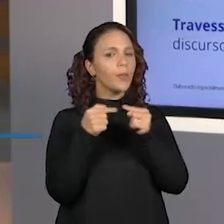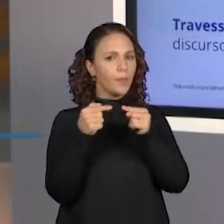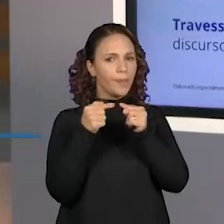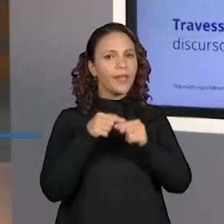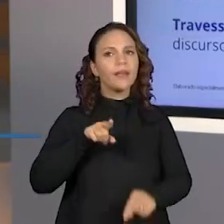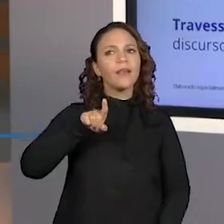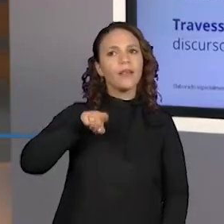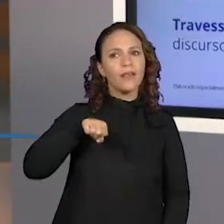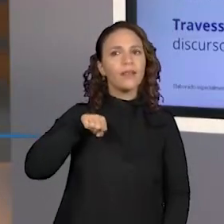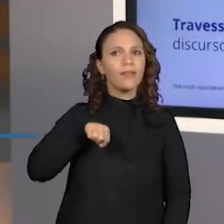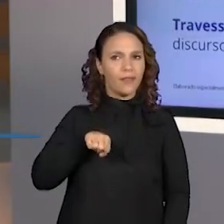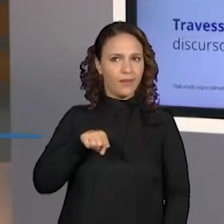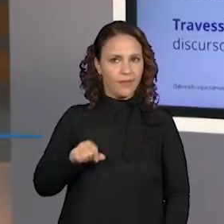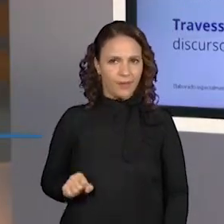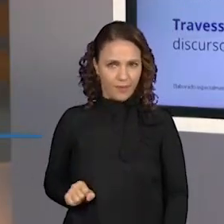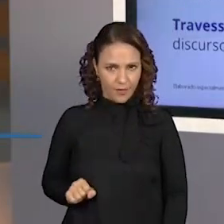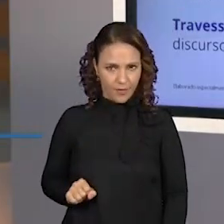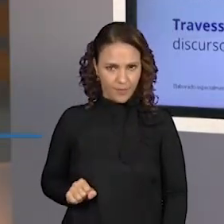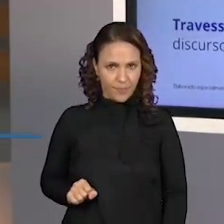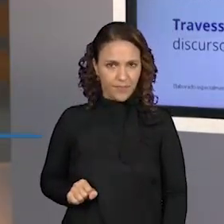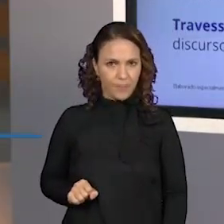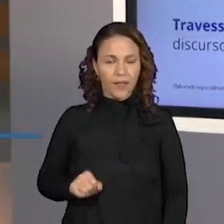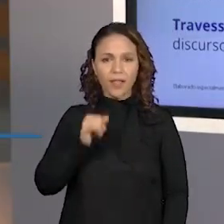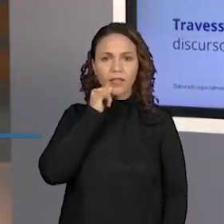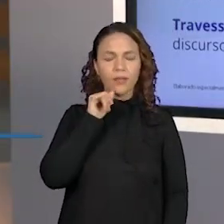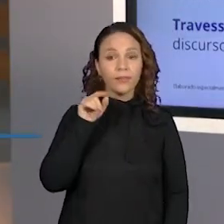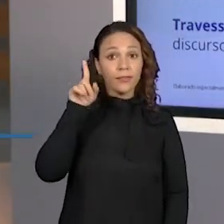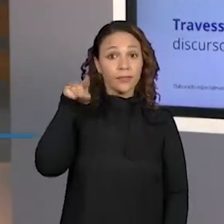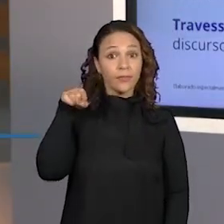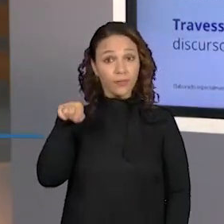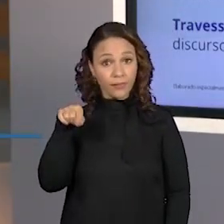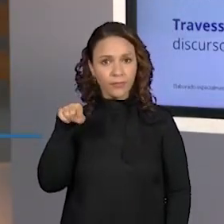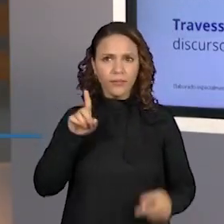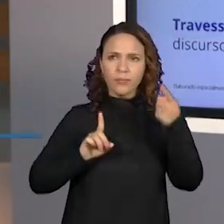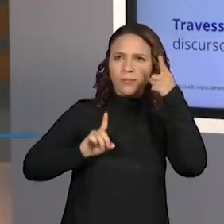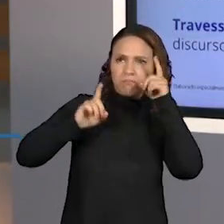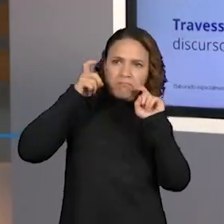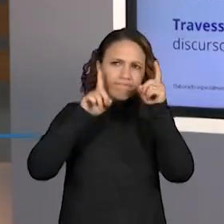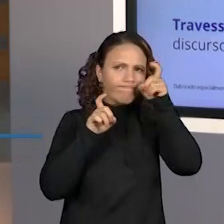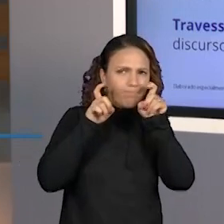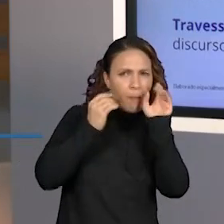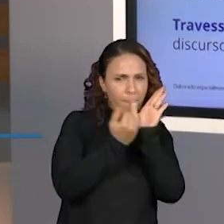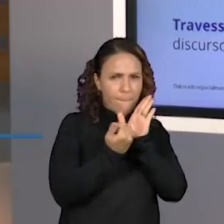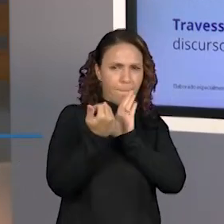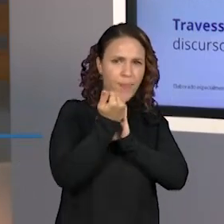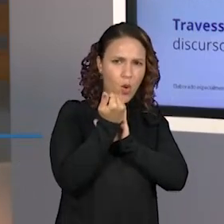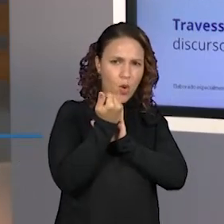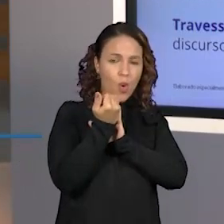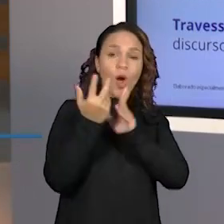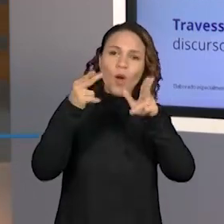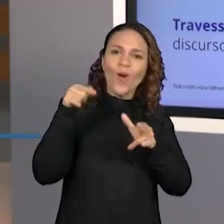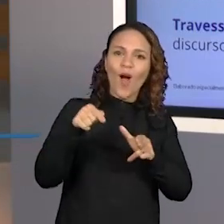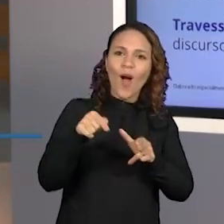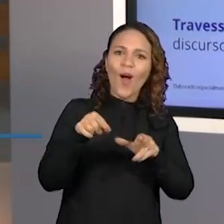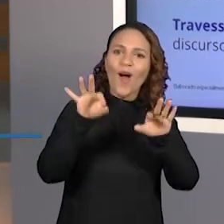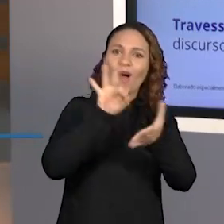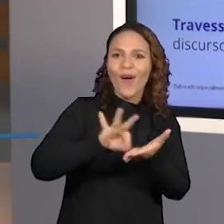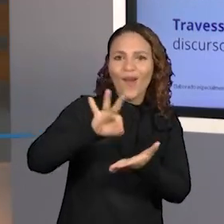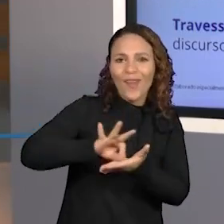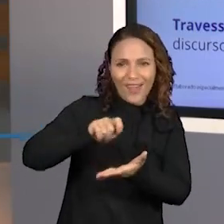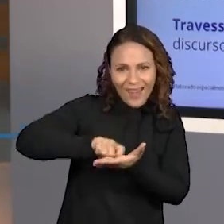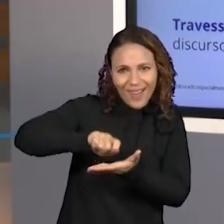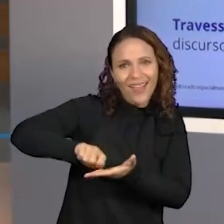expressiva, eu vou colocar o ponto de exclamação? Exatamente. Vamos dar um exemplo.